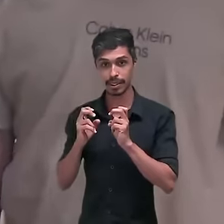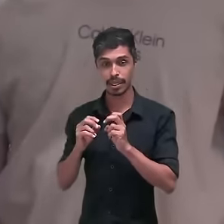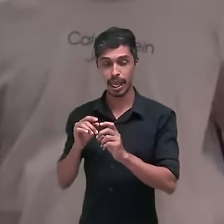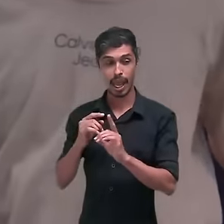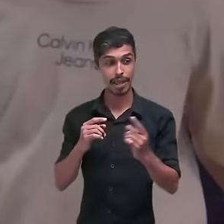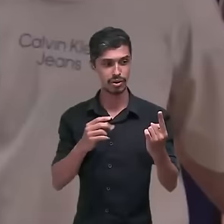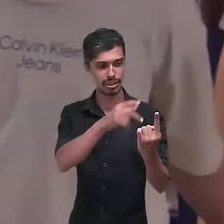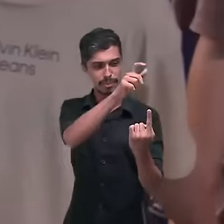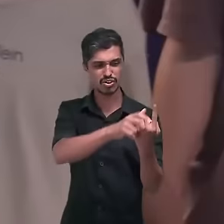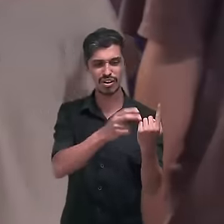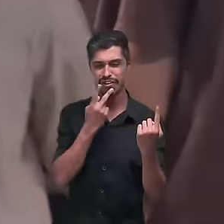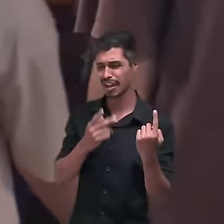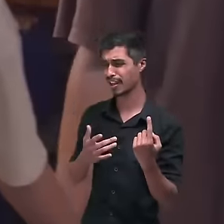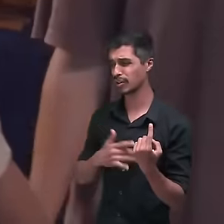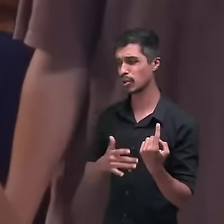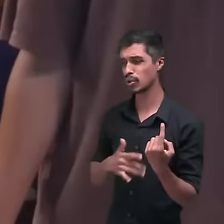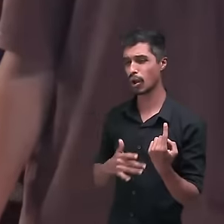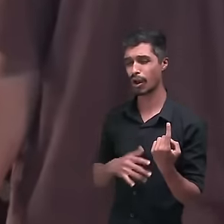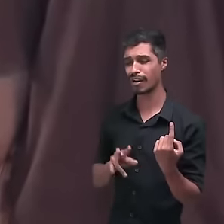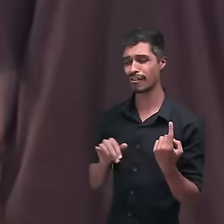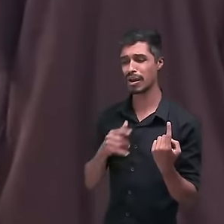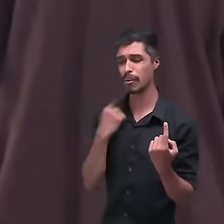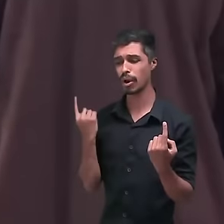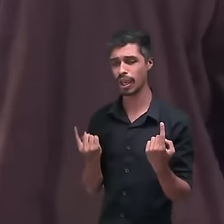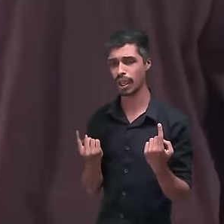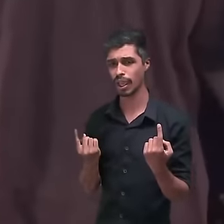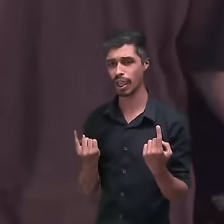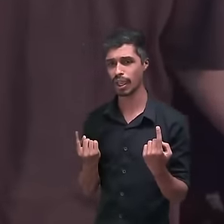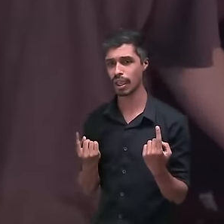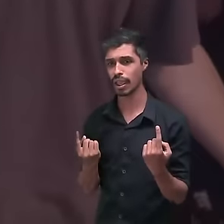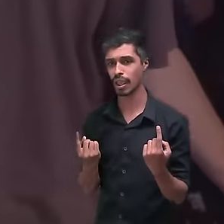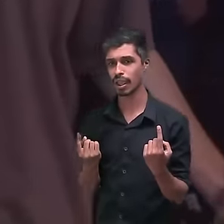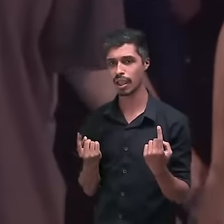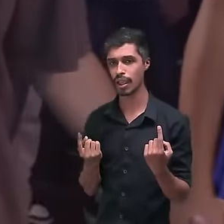tadinha, vai morrer.